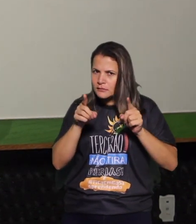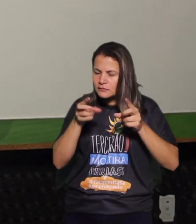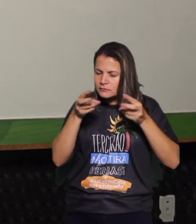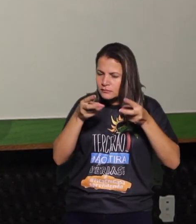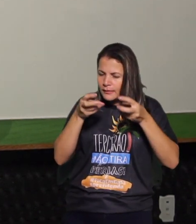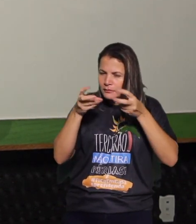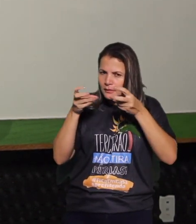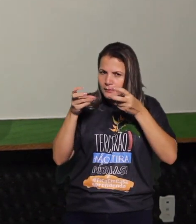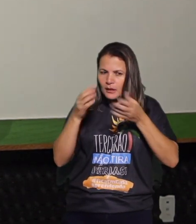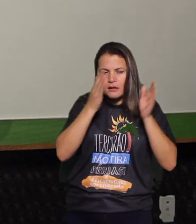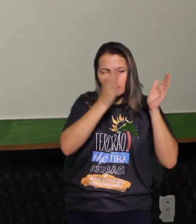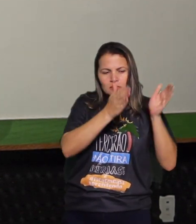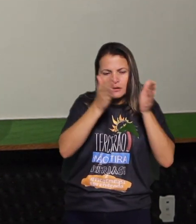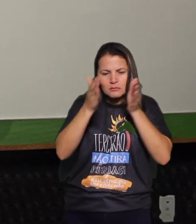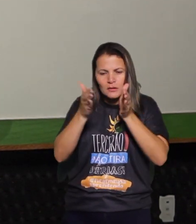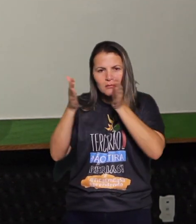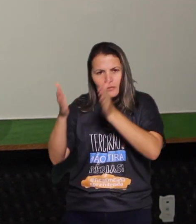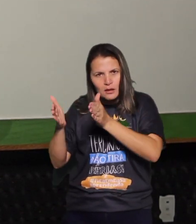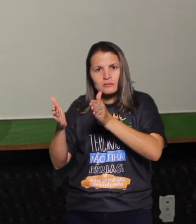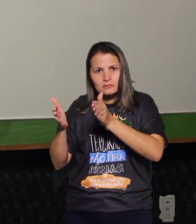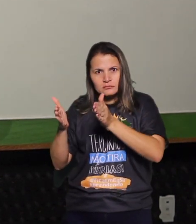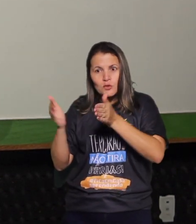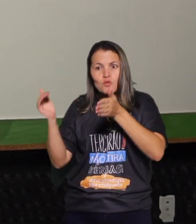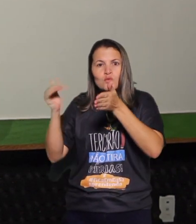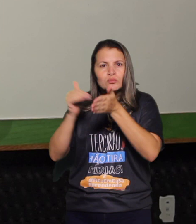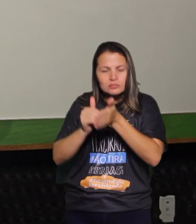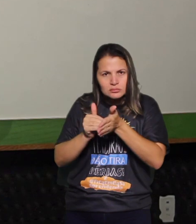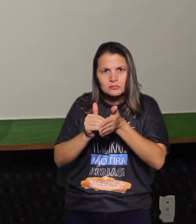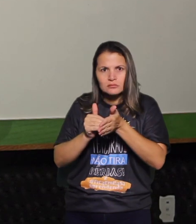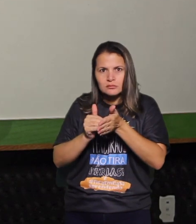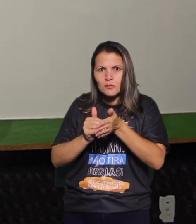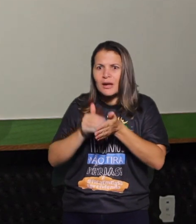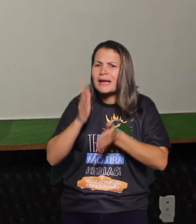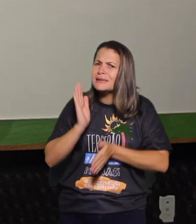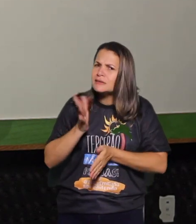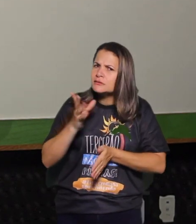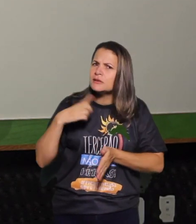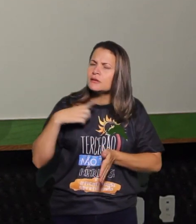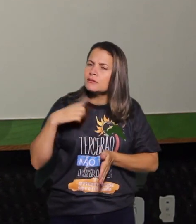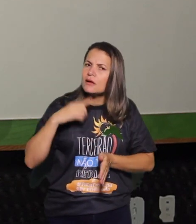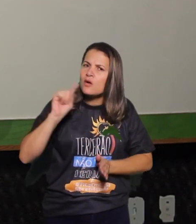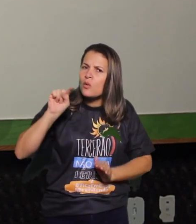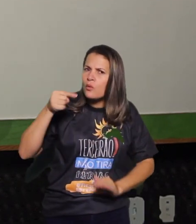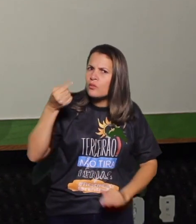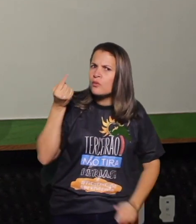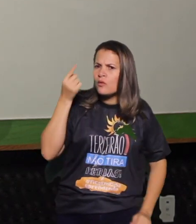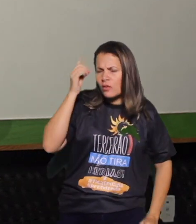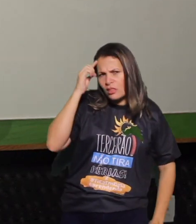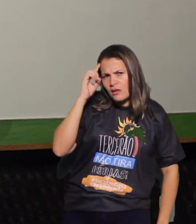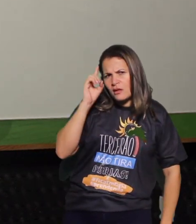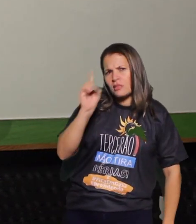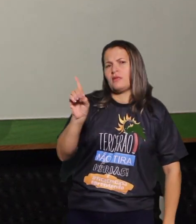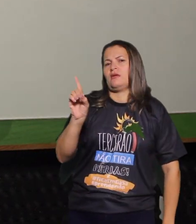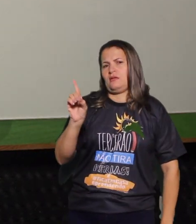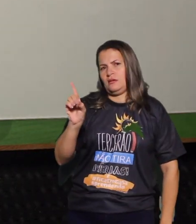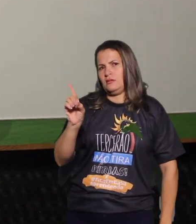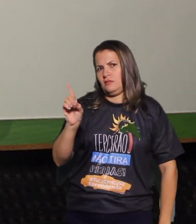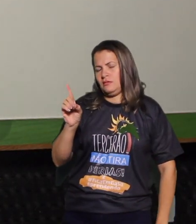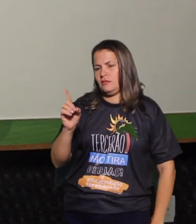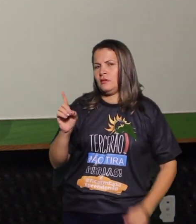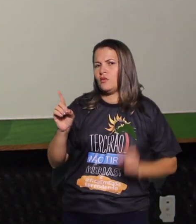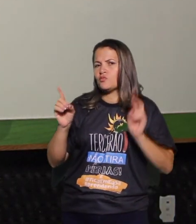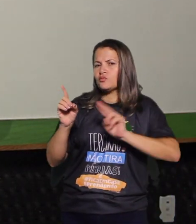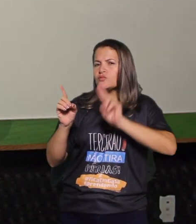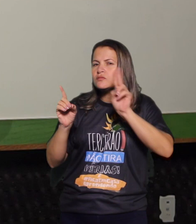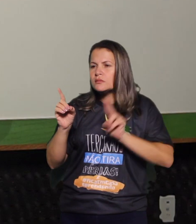dos quadros, no último, ela já tem uma outra forma de se expressar ao